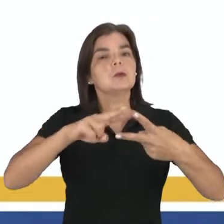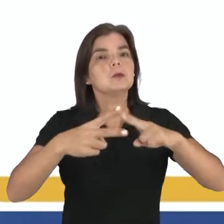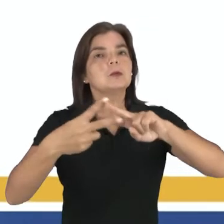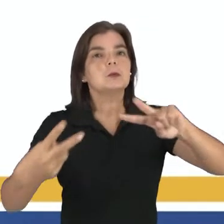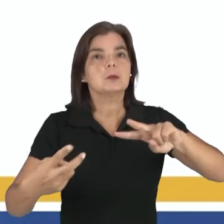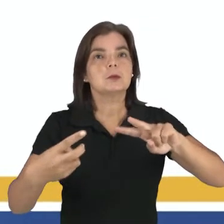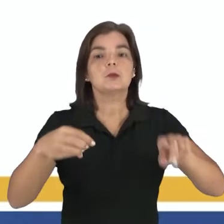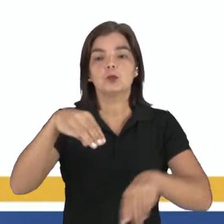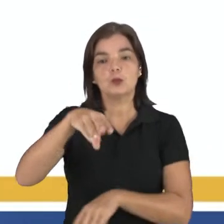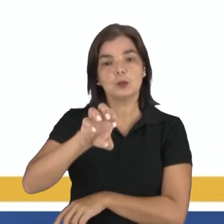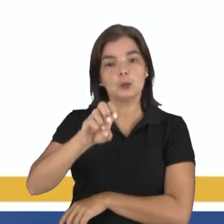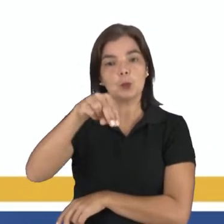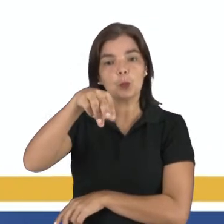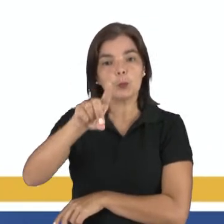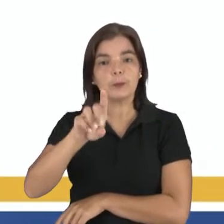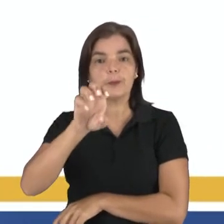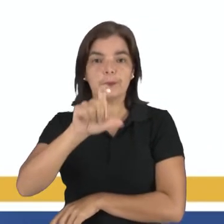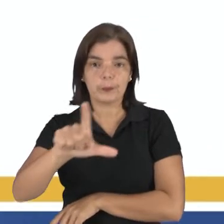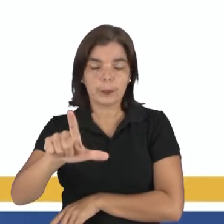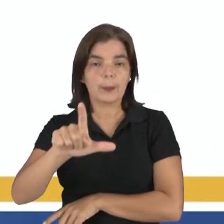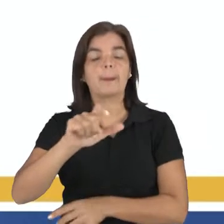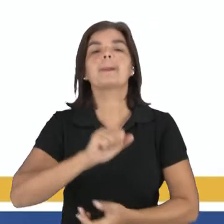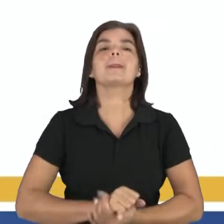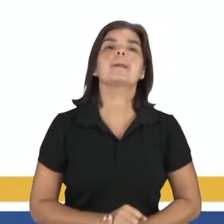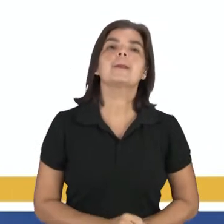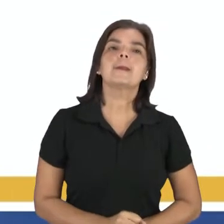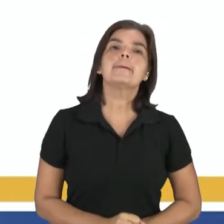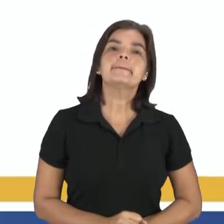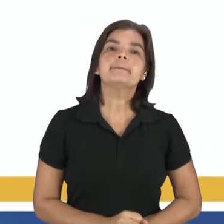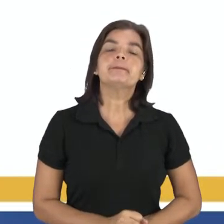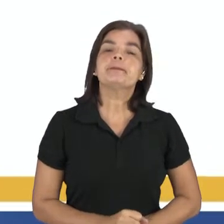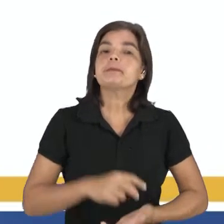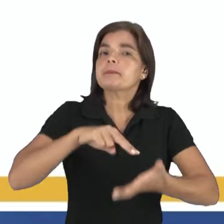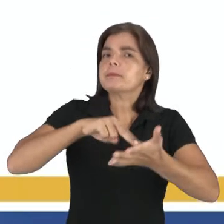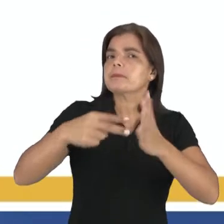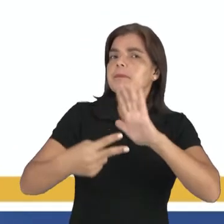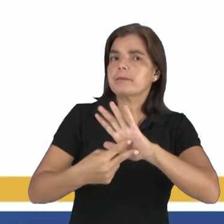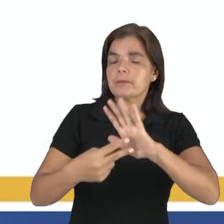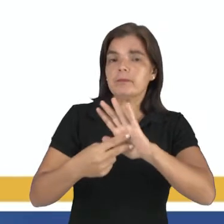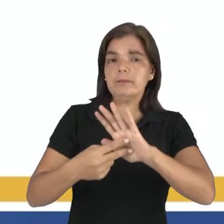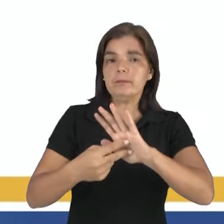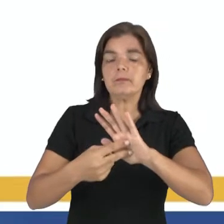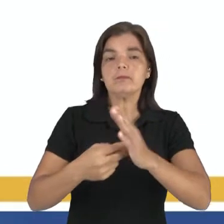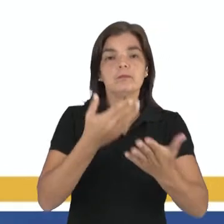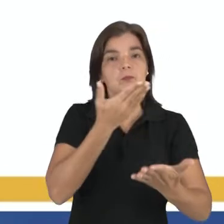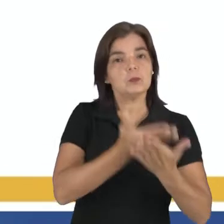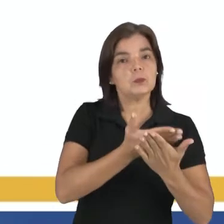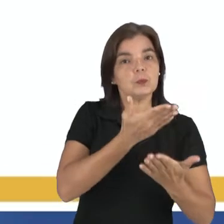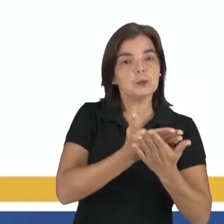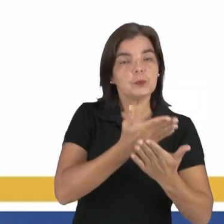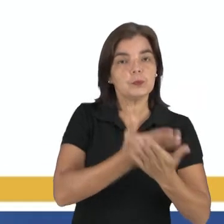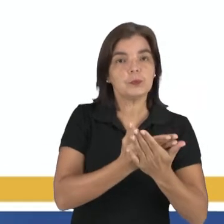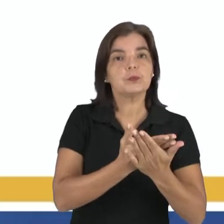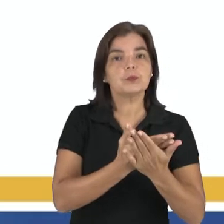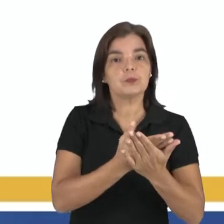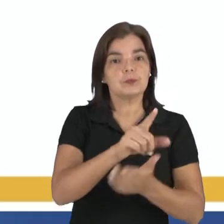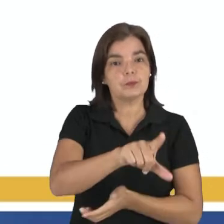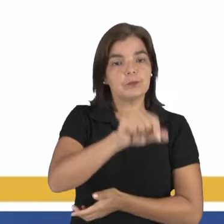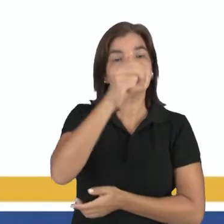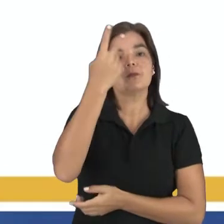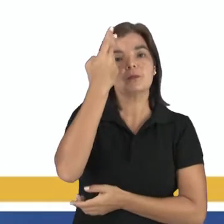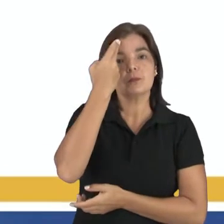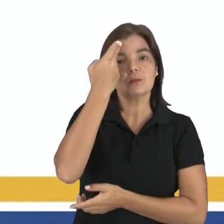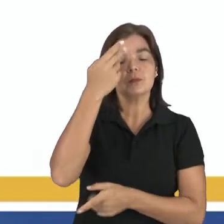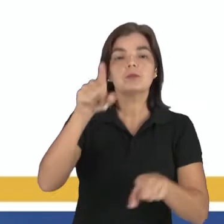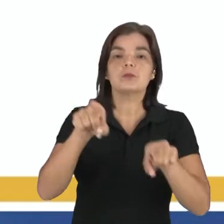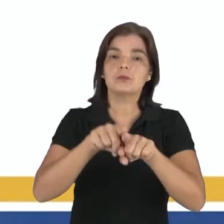genética mendeliana, que foi proposta por Mendel. Ou seja, engloba estudos de seleção